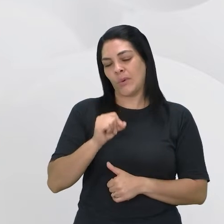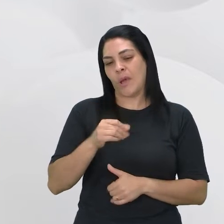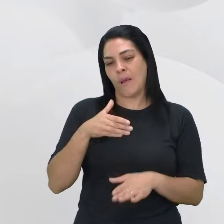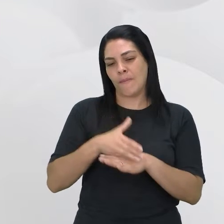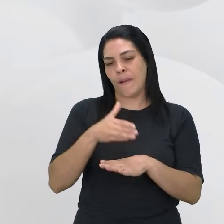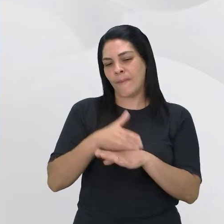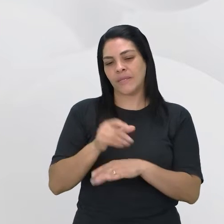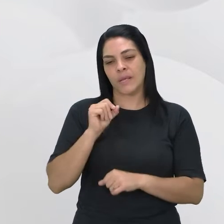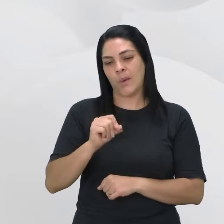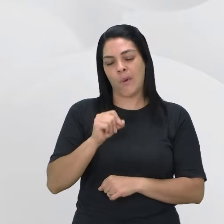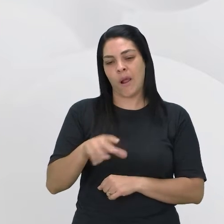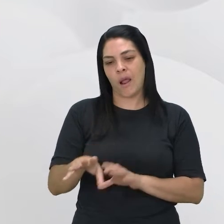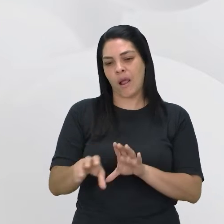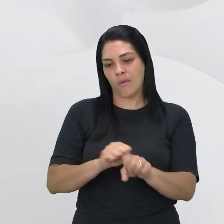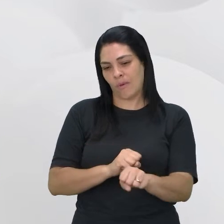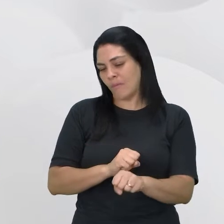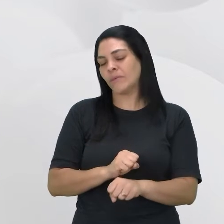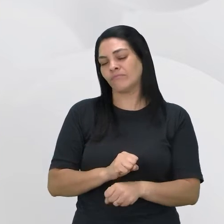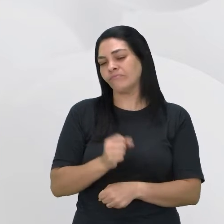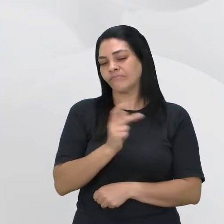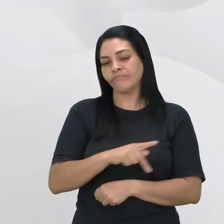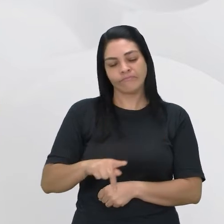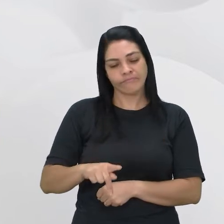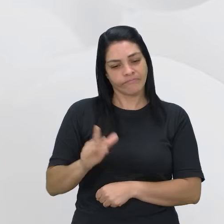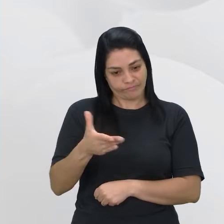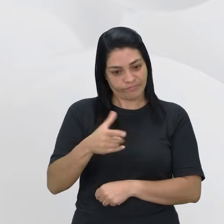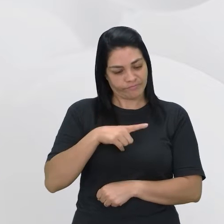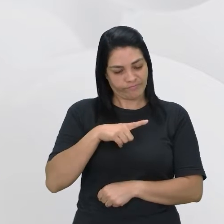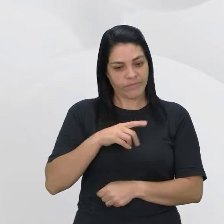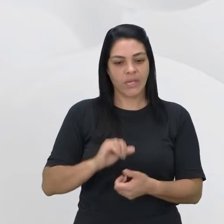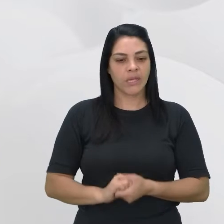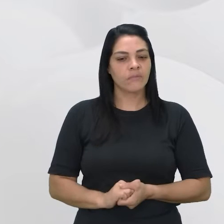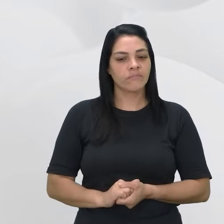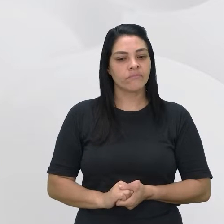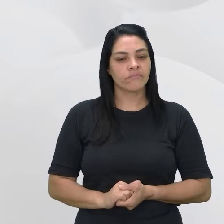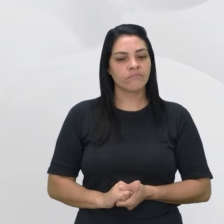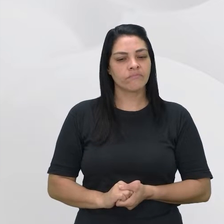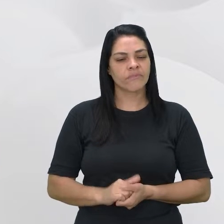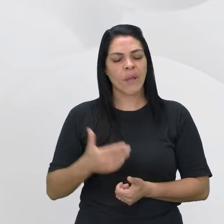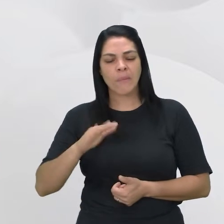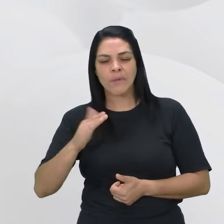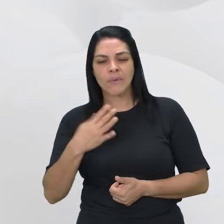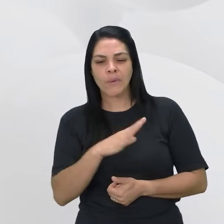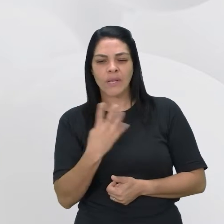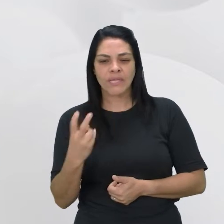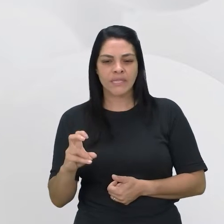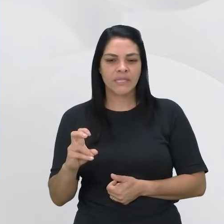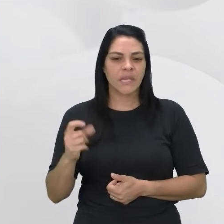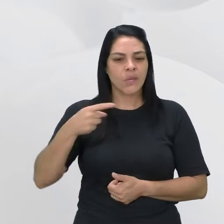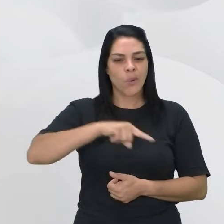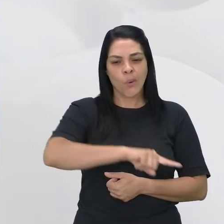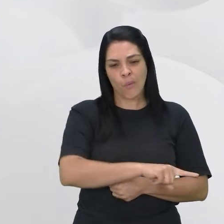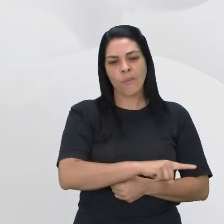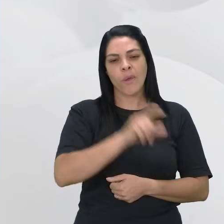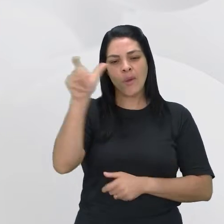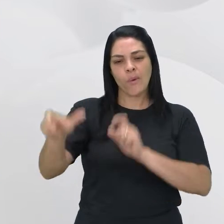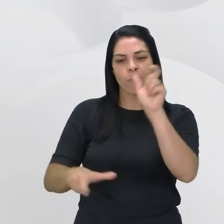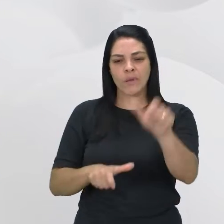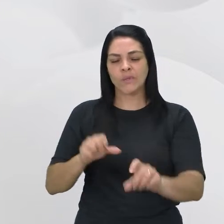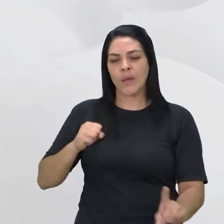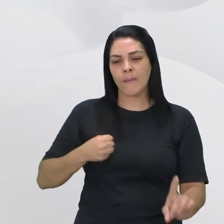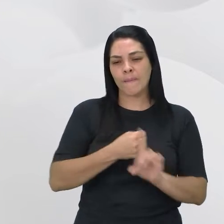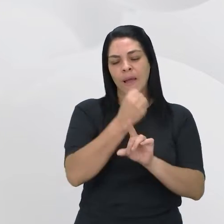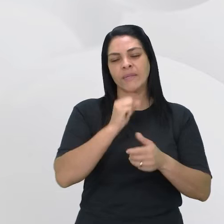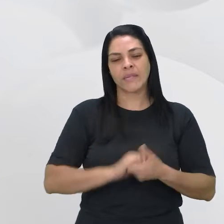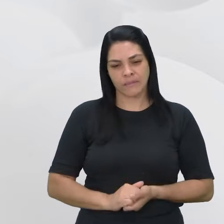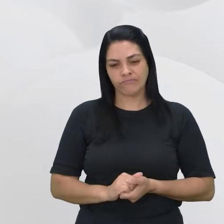de formação de professores. E aí, aproximadamente 45.000 pessoas impactadas, né,